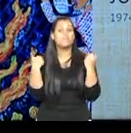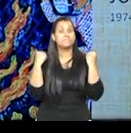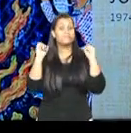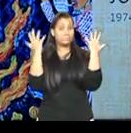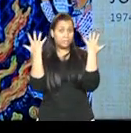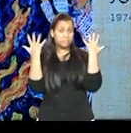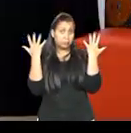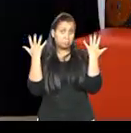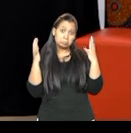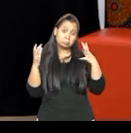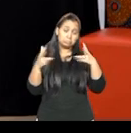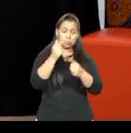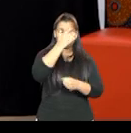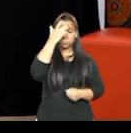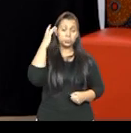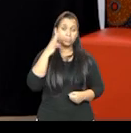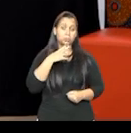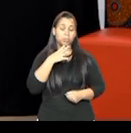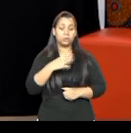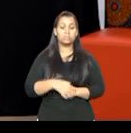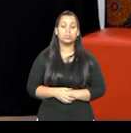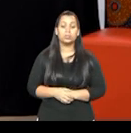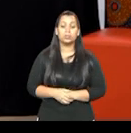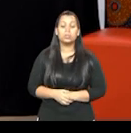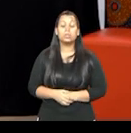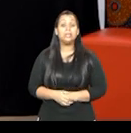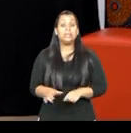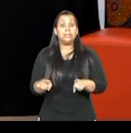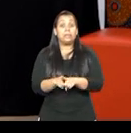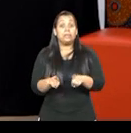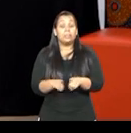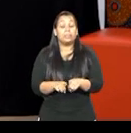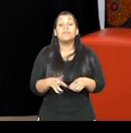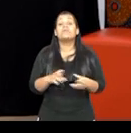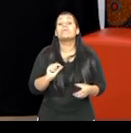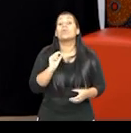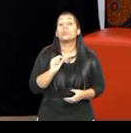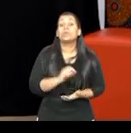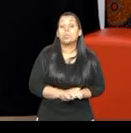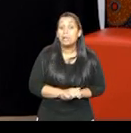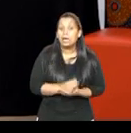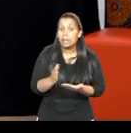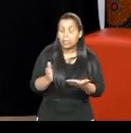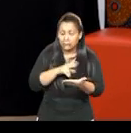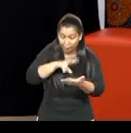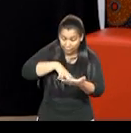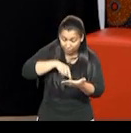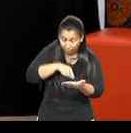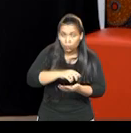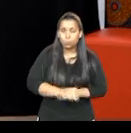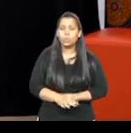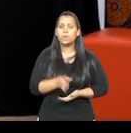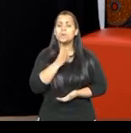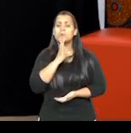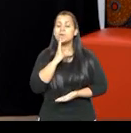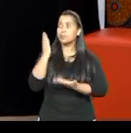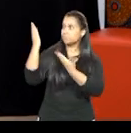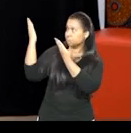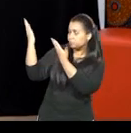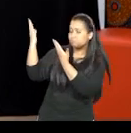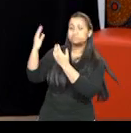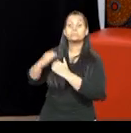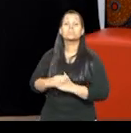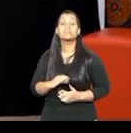populares. Vamos agora dar um mergulho no mundo da literatura. Vocês conhecem Carolina Maria